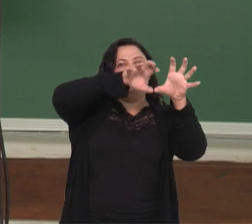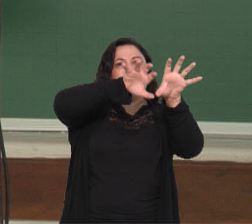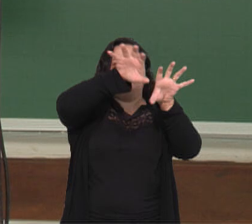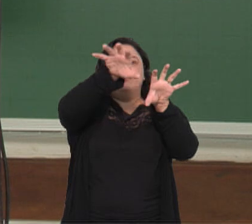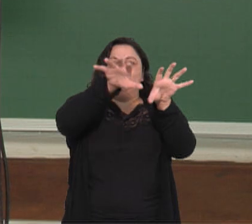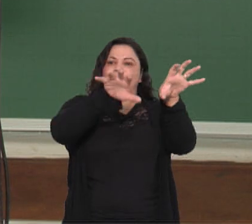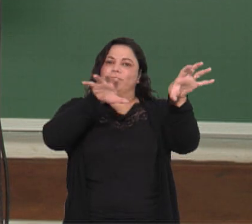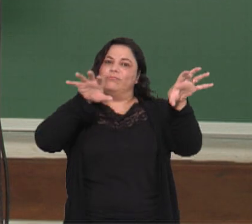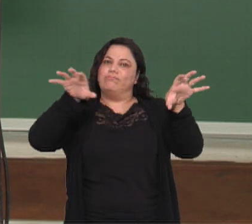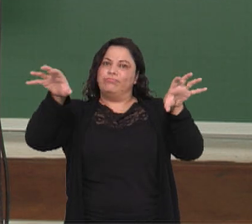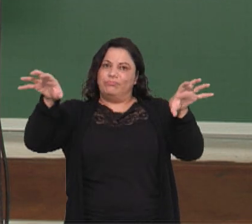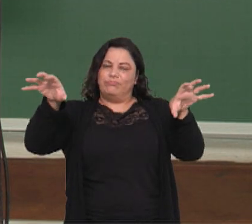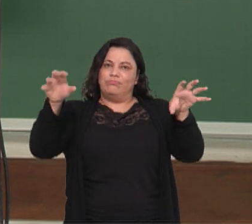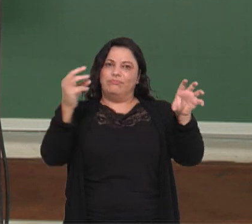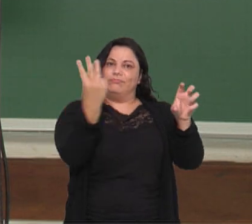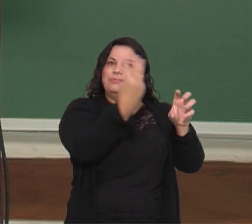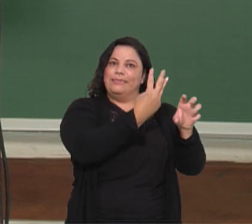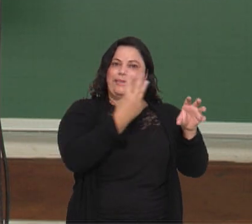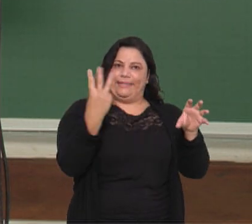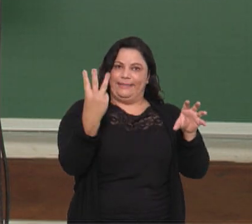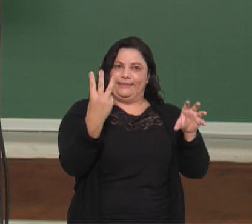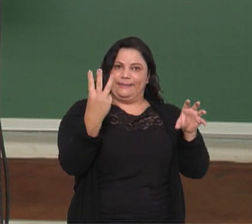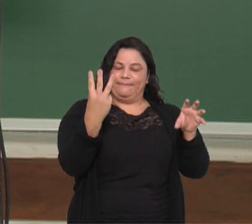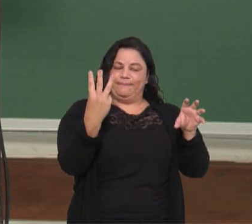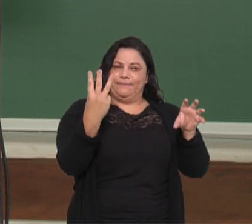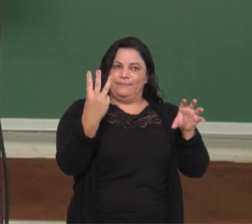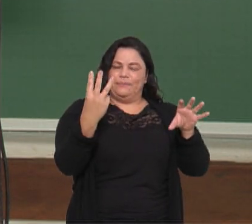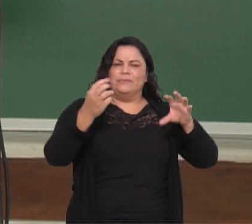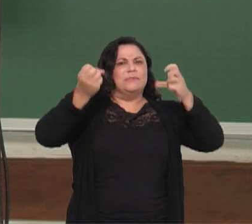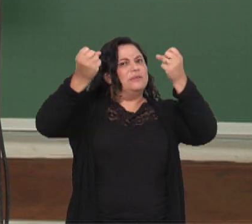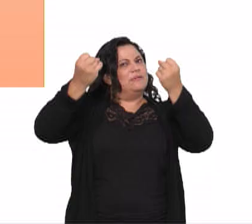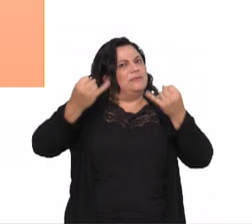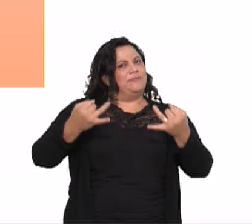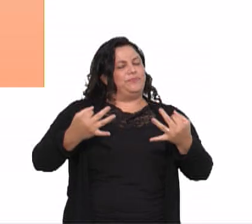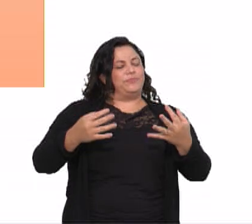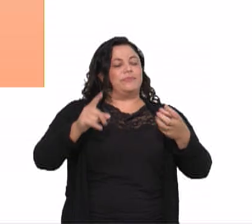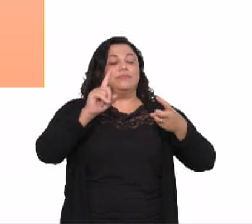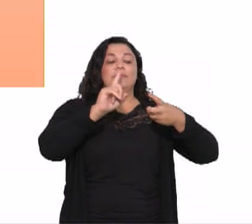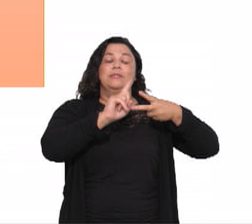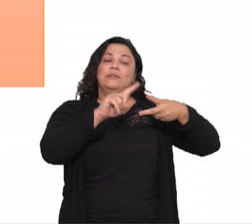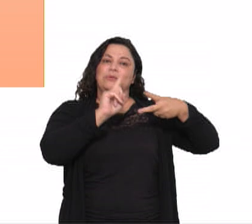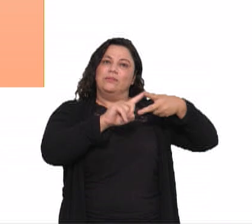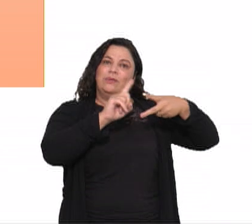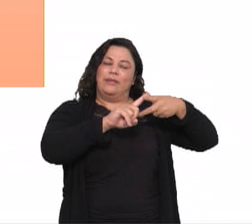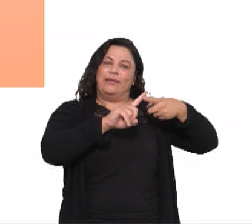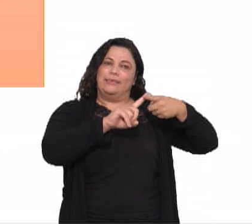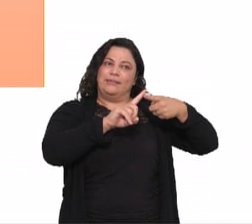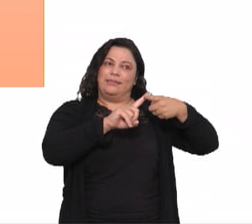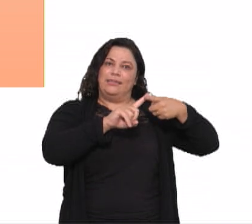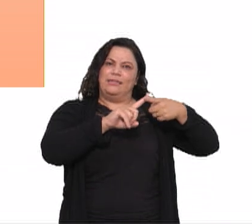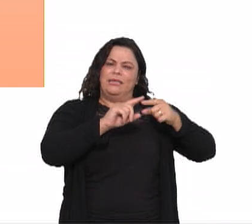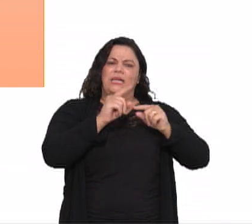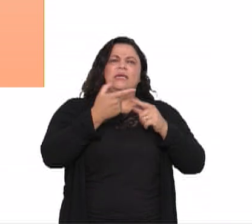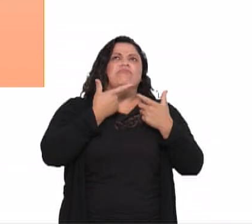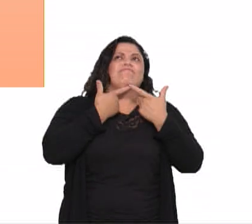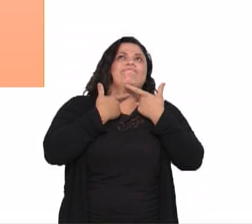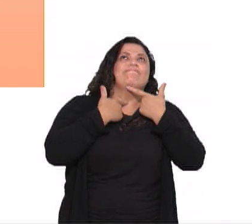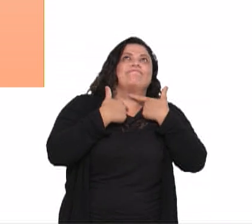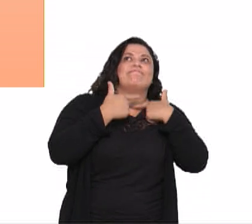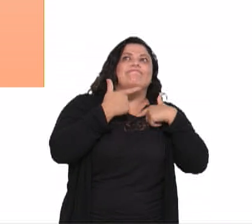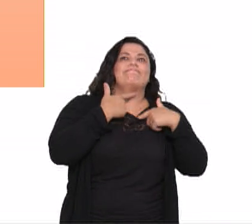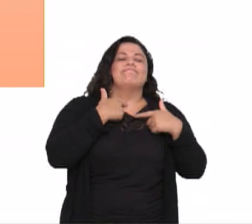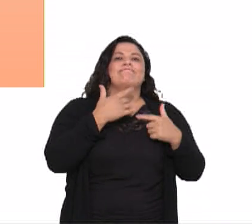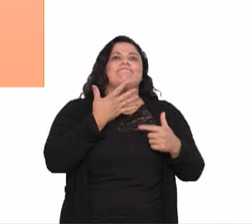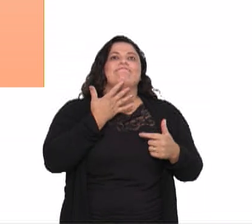vai dizer que nós temos uma parte da alma que vai ser apetitiva ou concupiscente. Tá? Que seria a parte